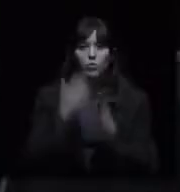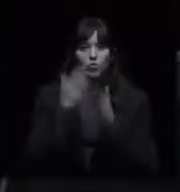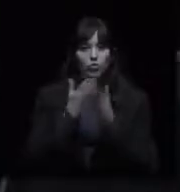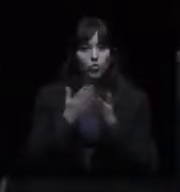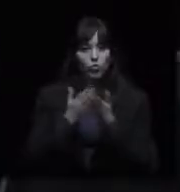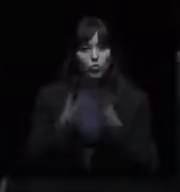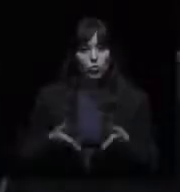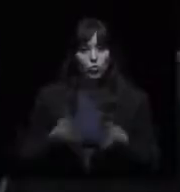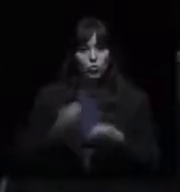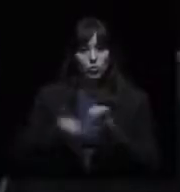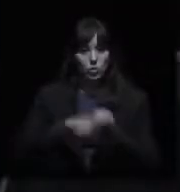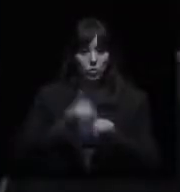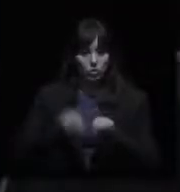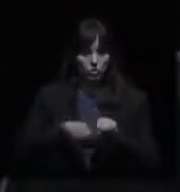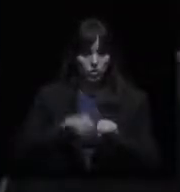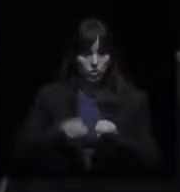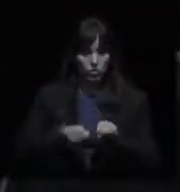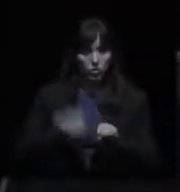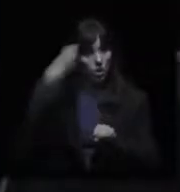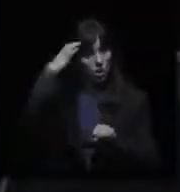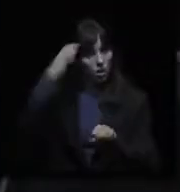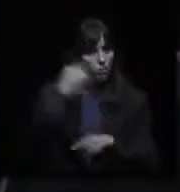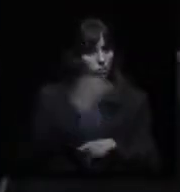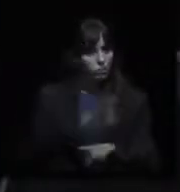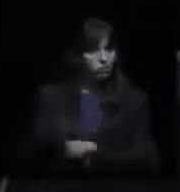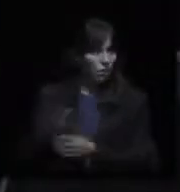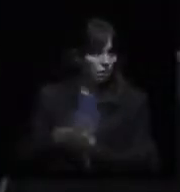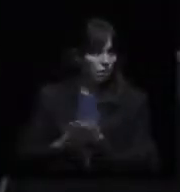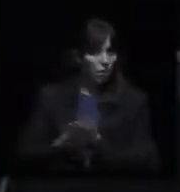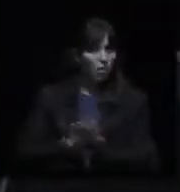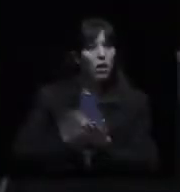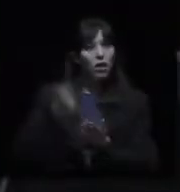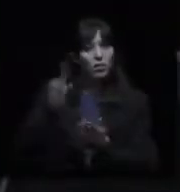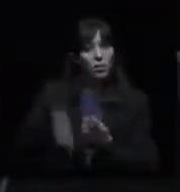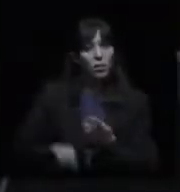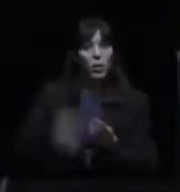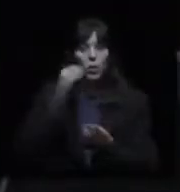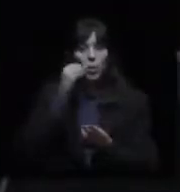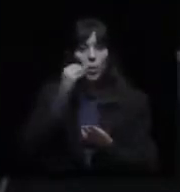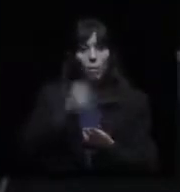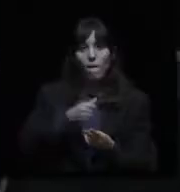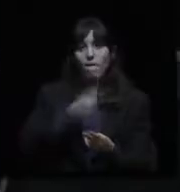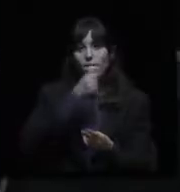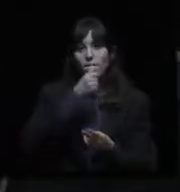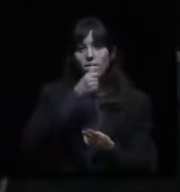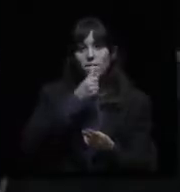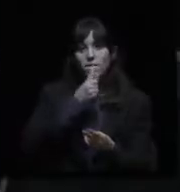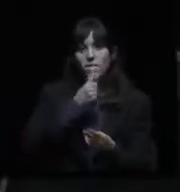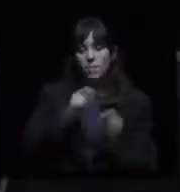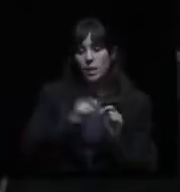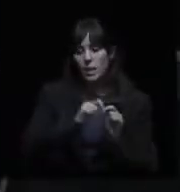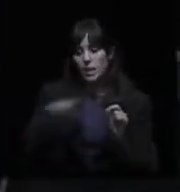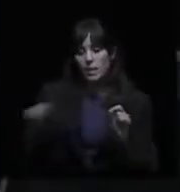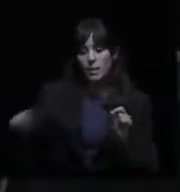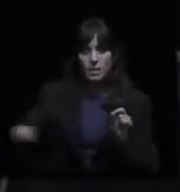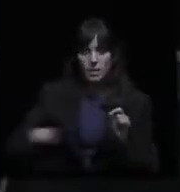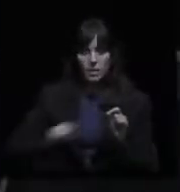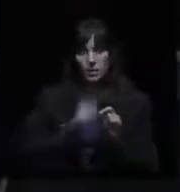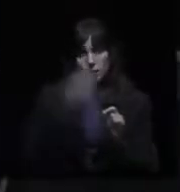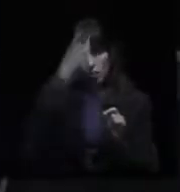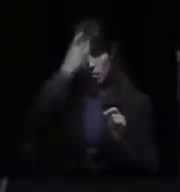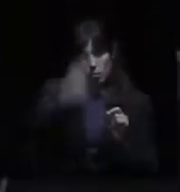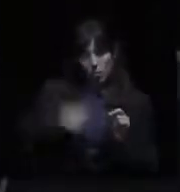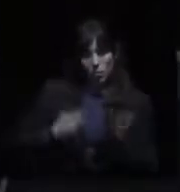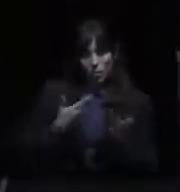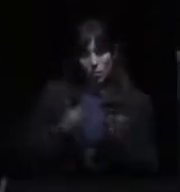a ciclovia da Almirante Reis, ao seu parecer sobre o traçado da linha vermelha do metro. Diz o Executivo querer